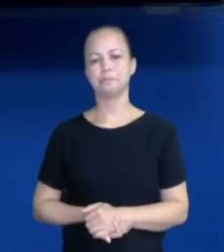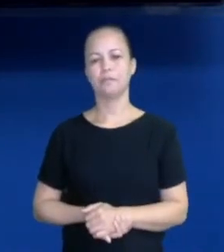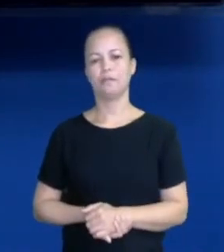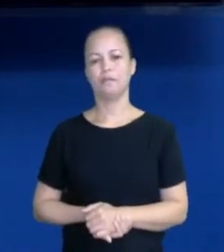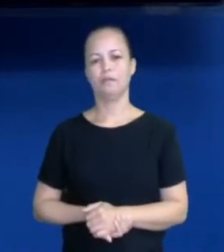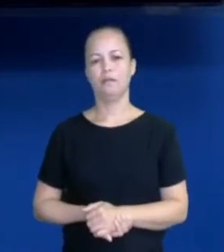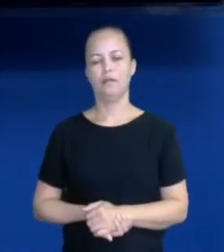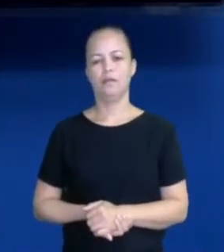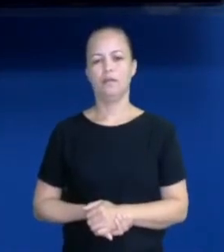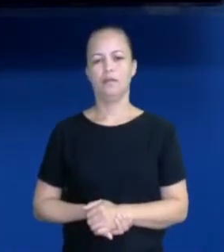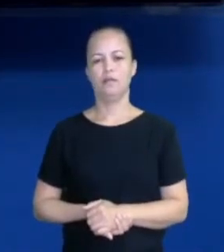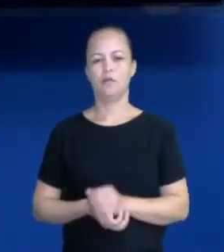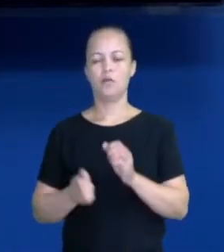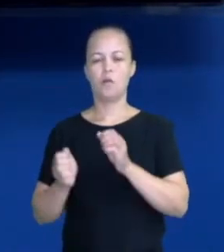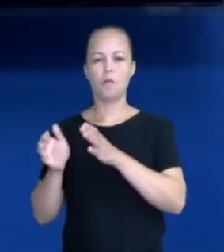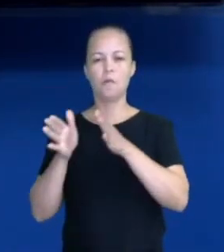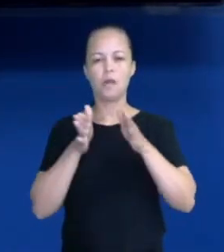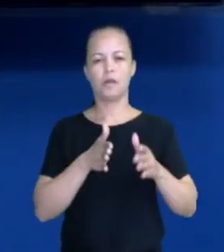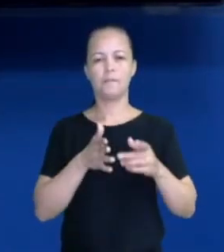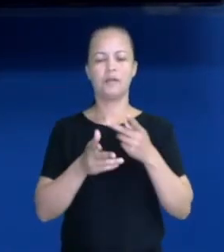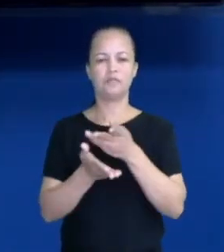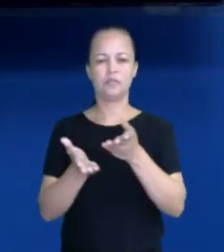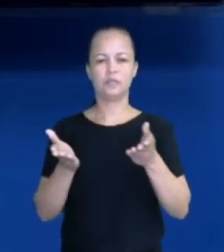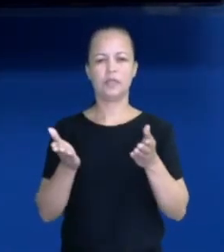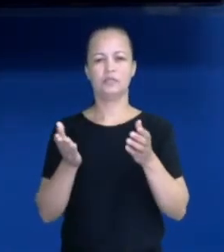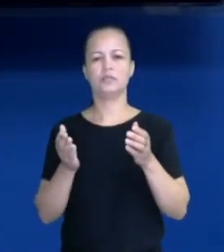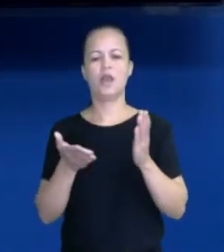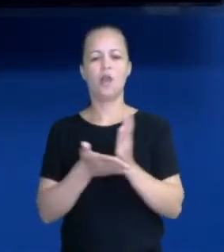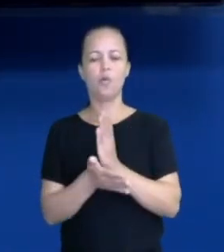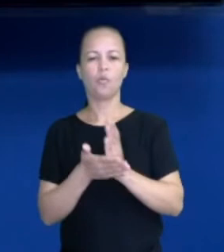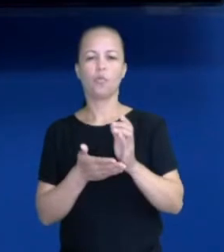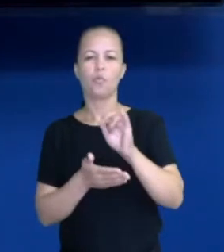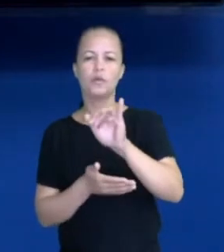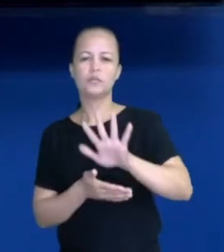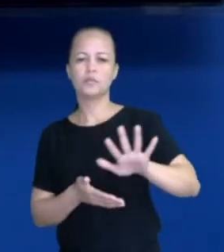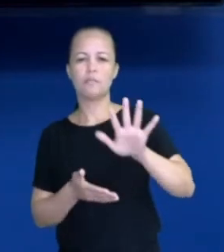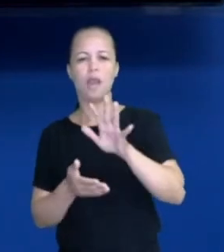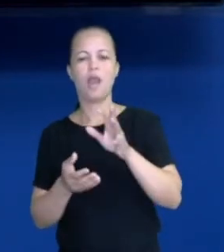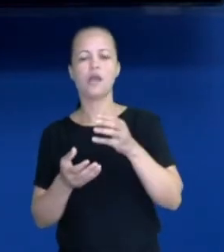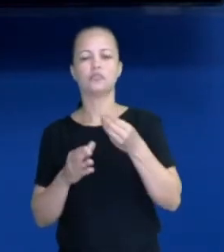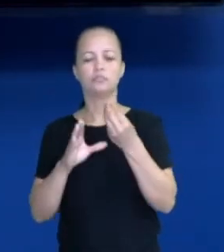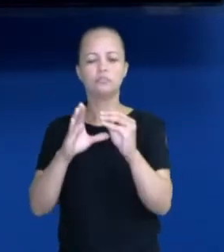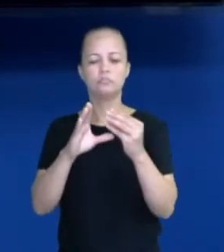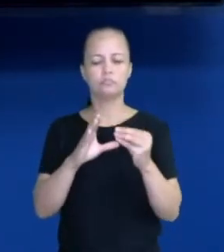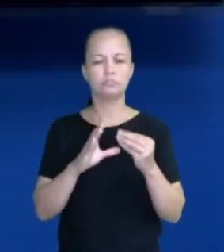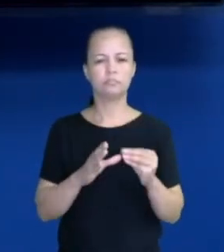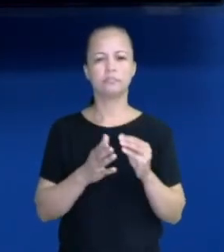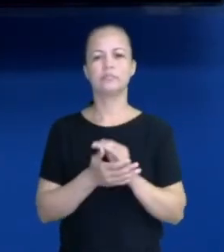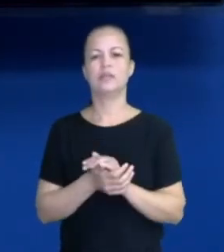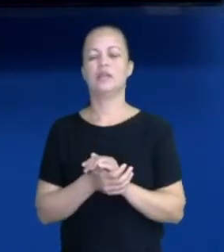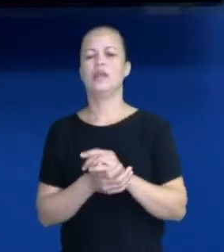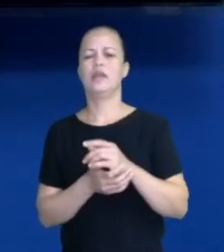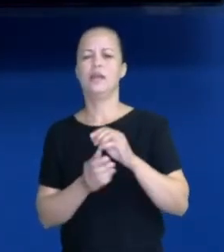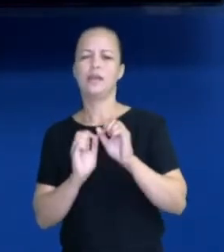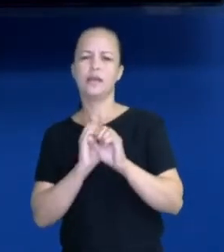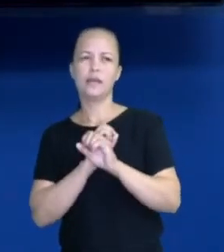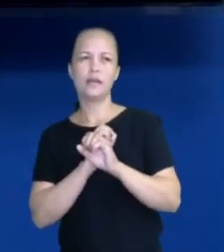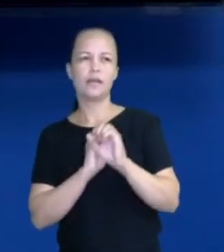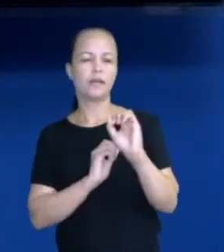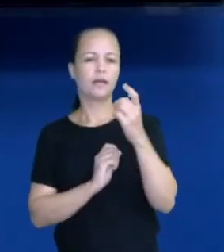eu trouxe para vocês algumas postagens e claro que a gente tem muitas